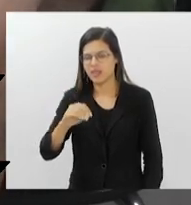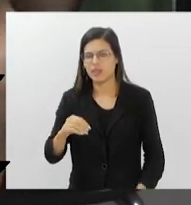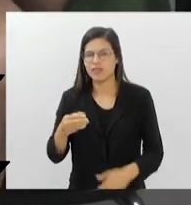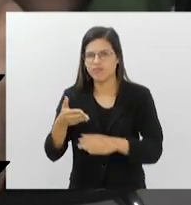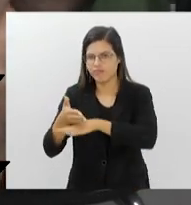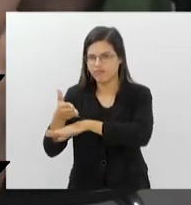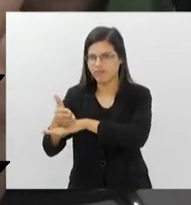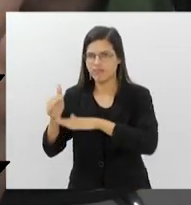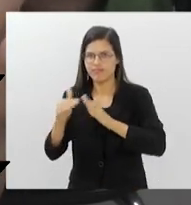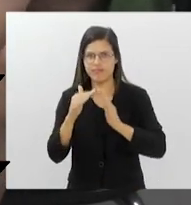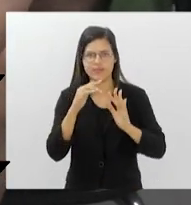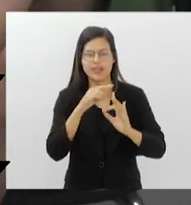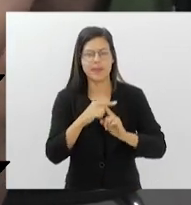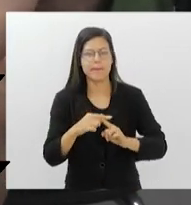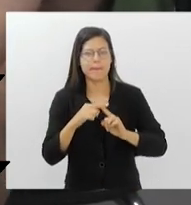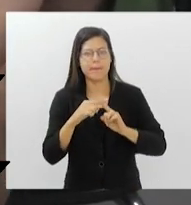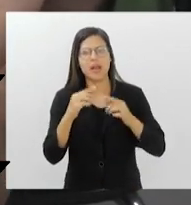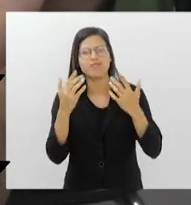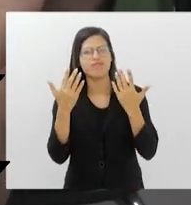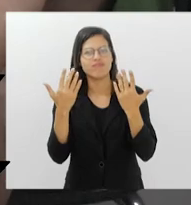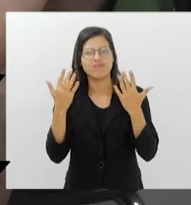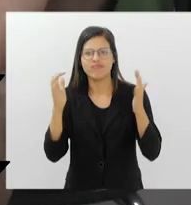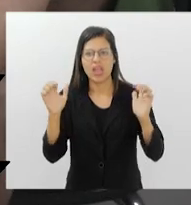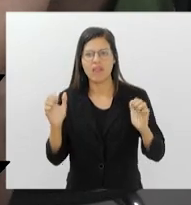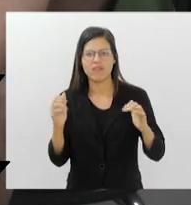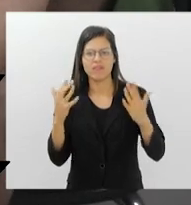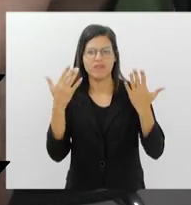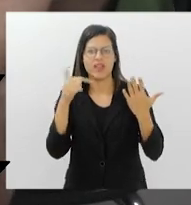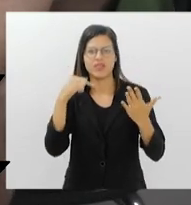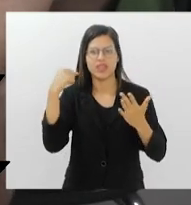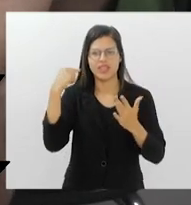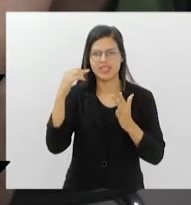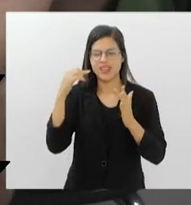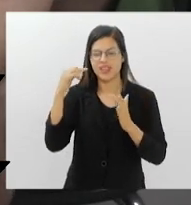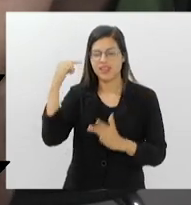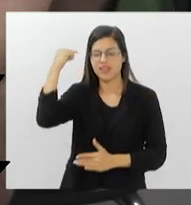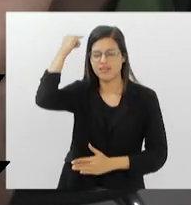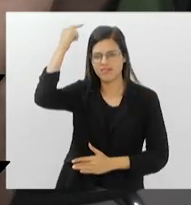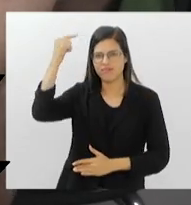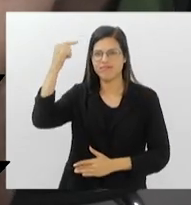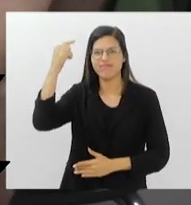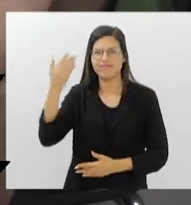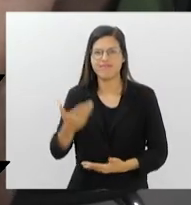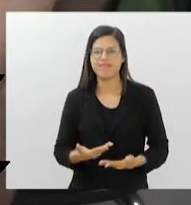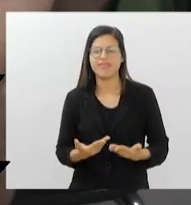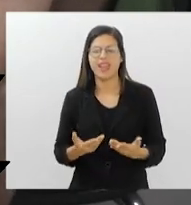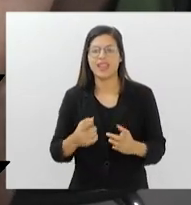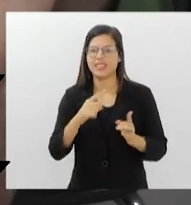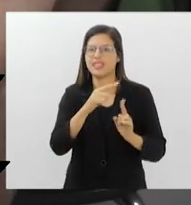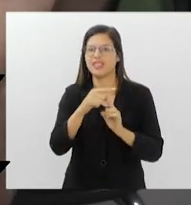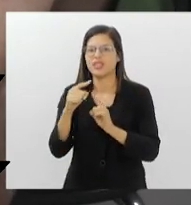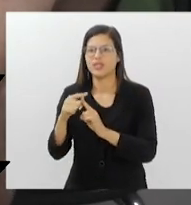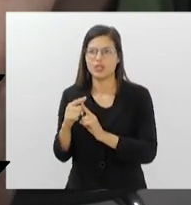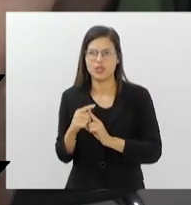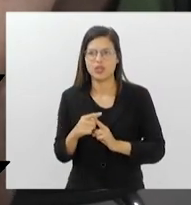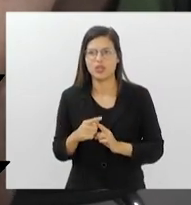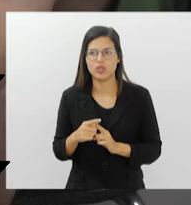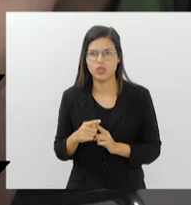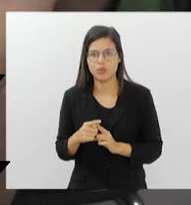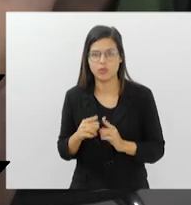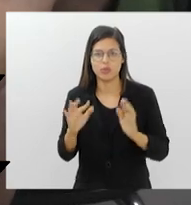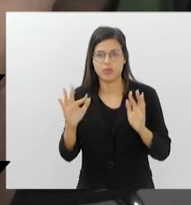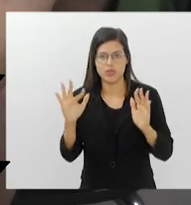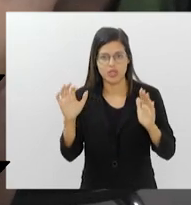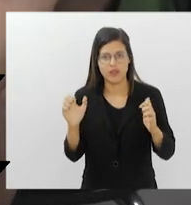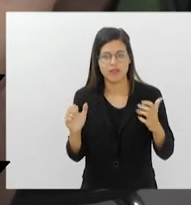divino então ao longo dos anos esse tipo de festa Religiosa e